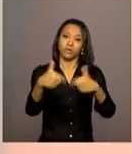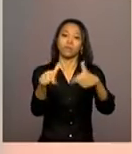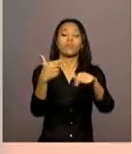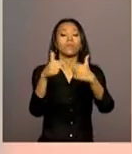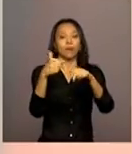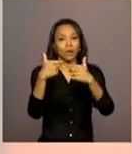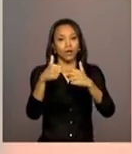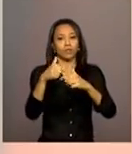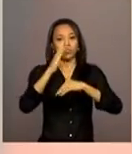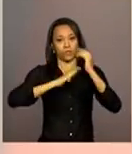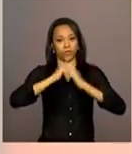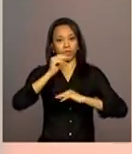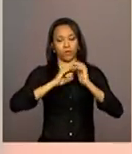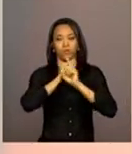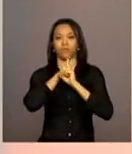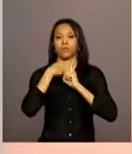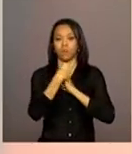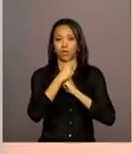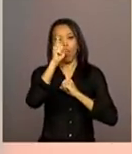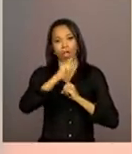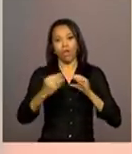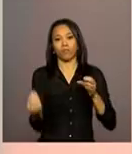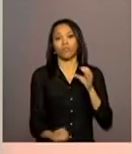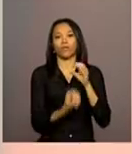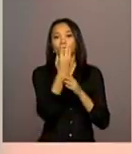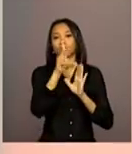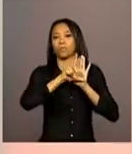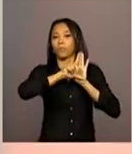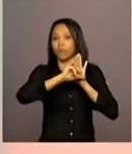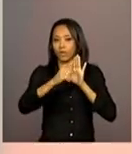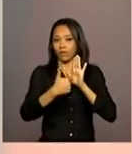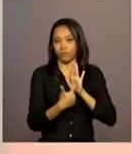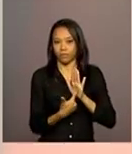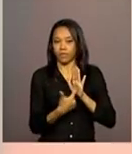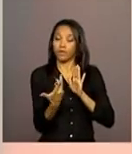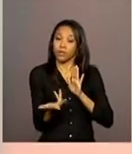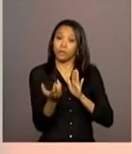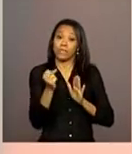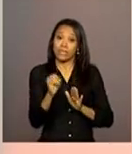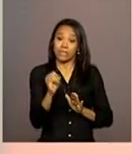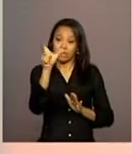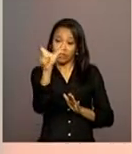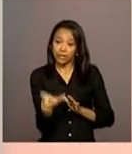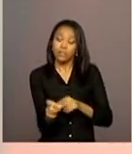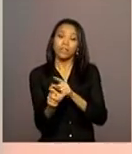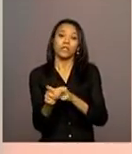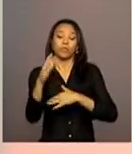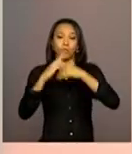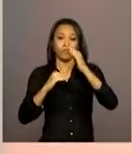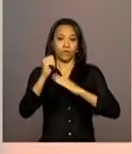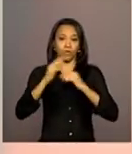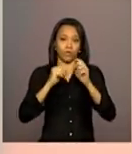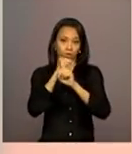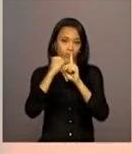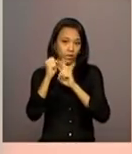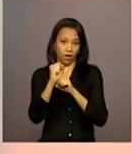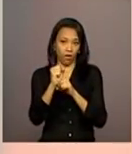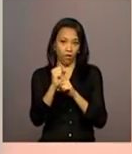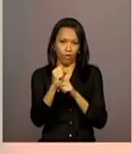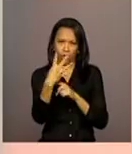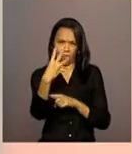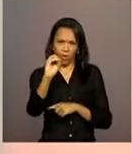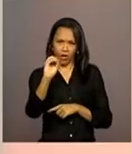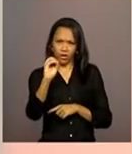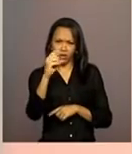e instituída por lei portanto se o assistente social não está a 40 horas a